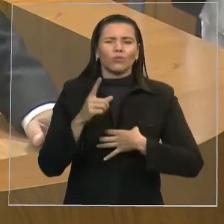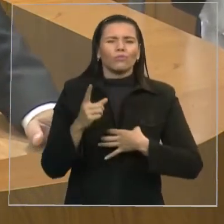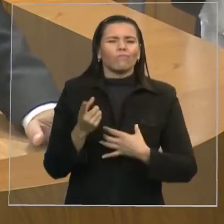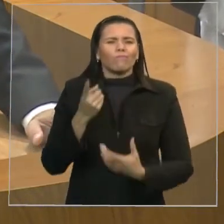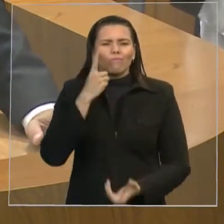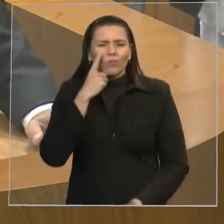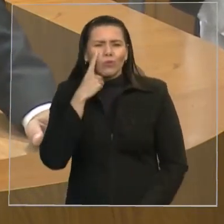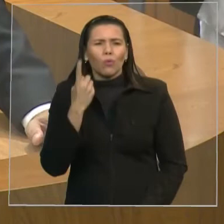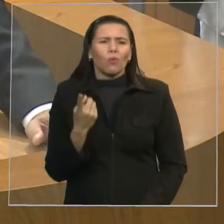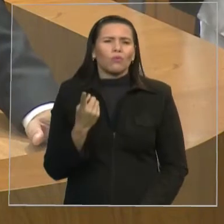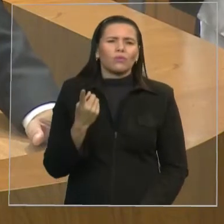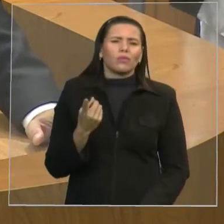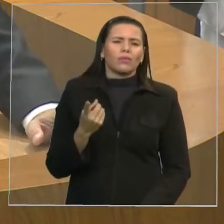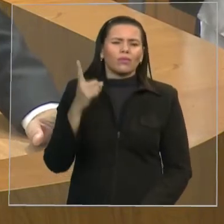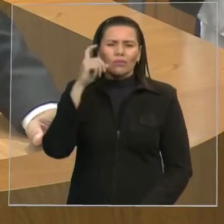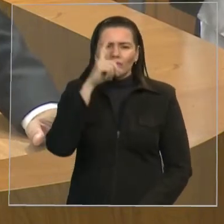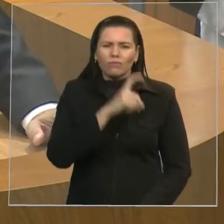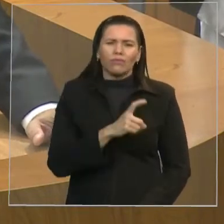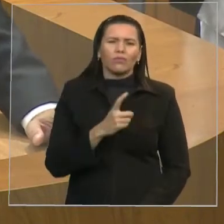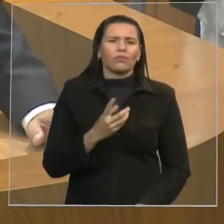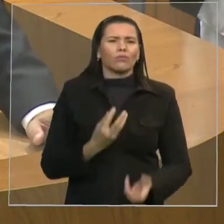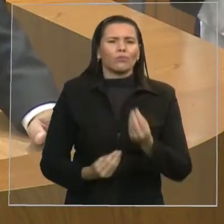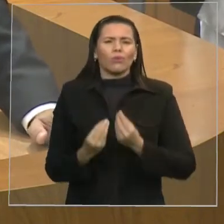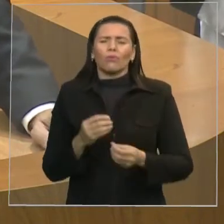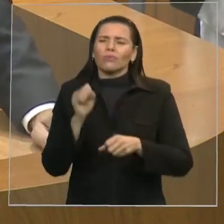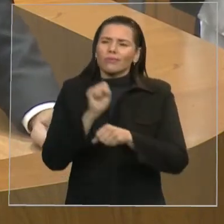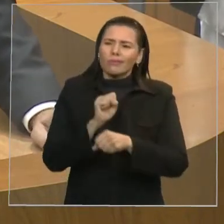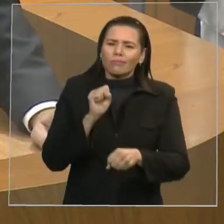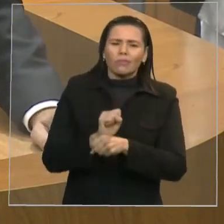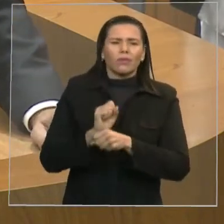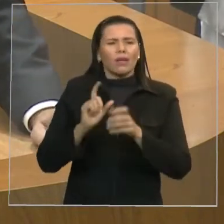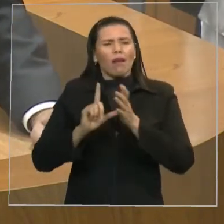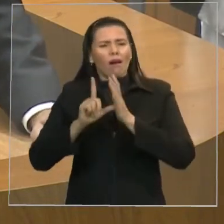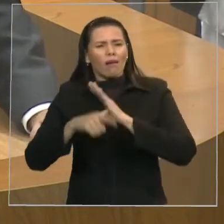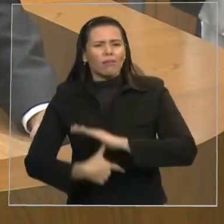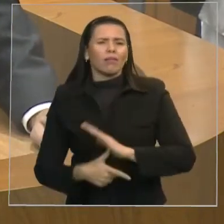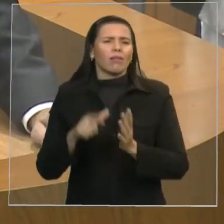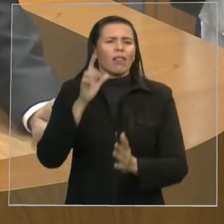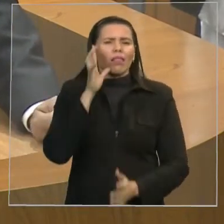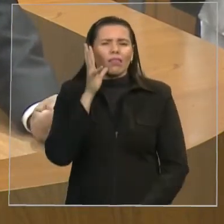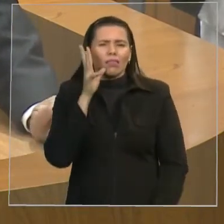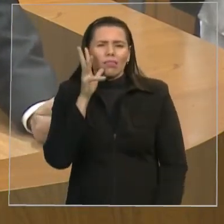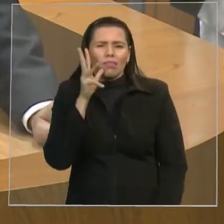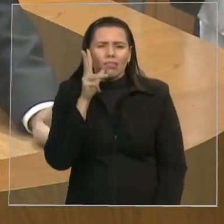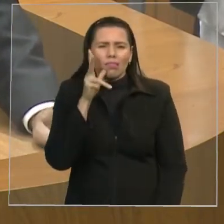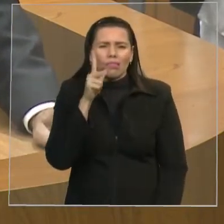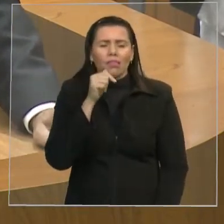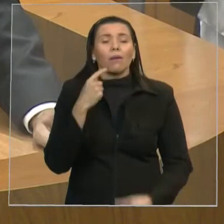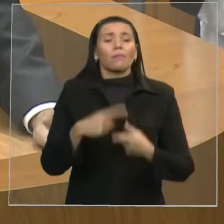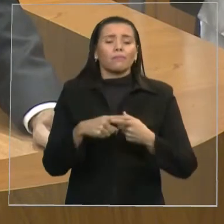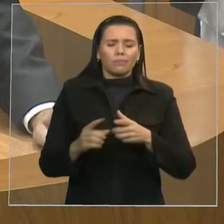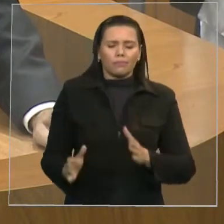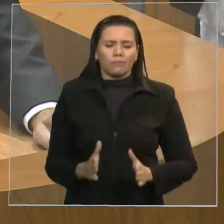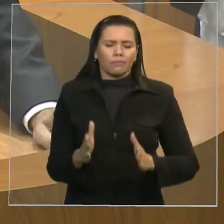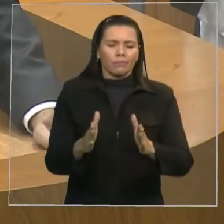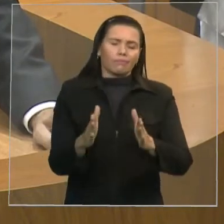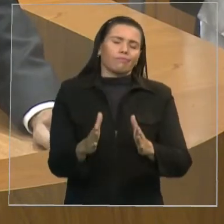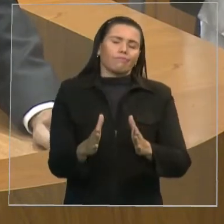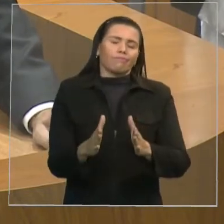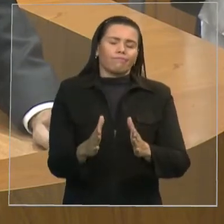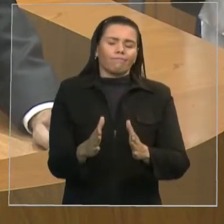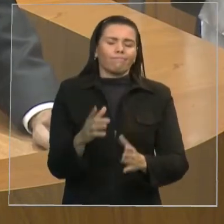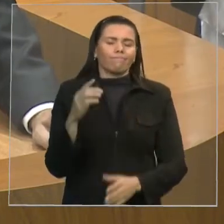ao horário de idas e vindas desses transportes por conta da má trafegabilidade nessas estradas.